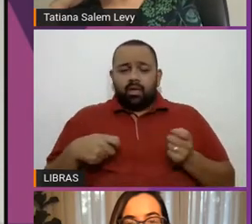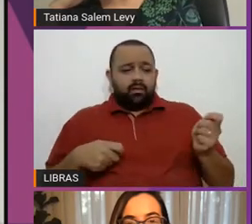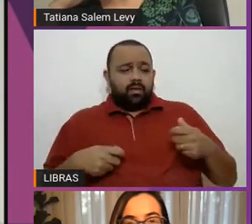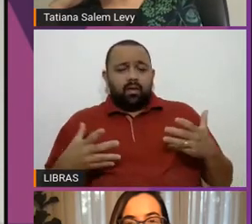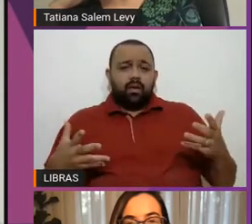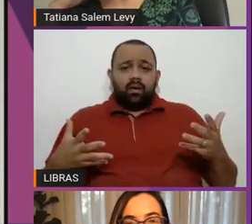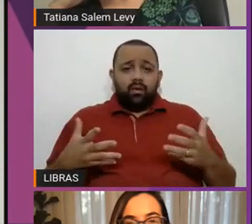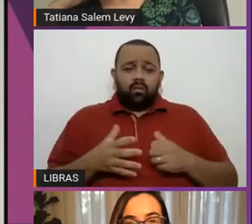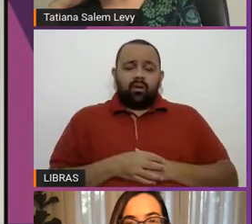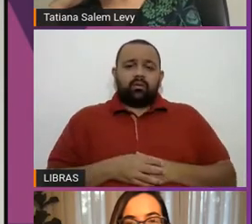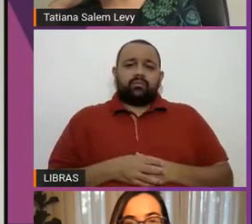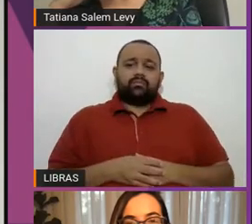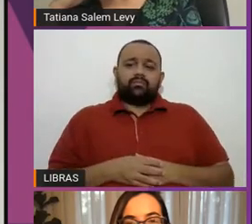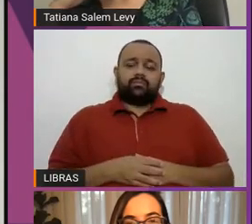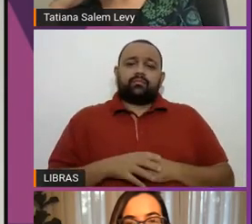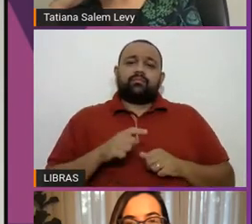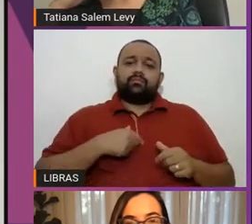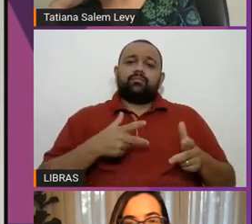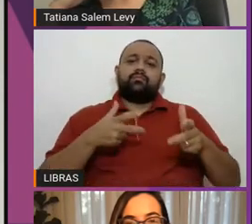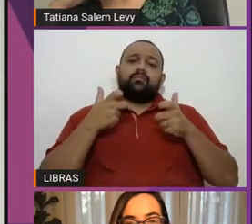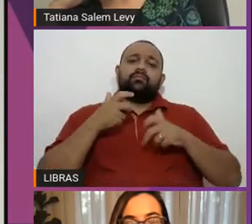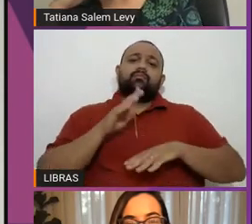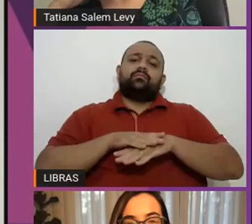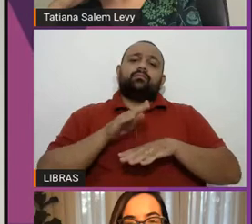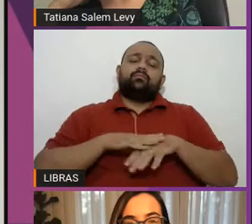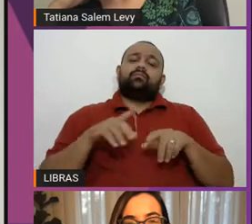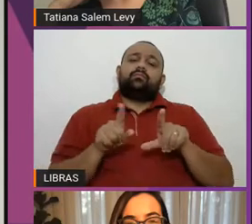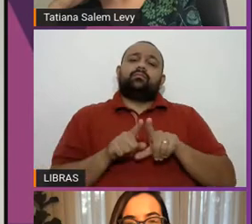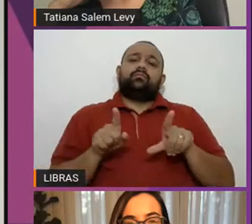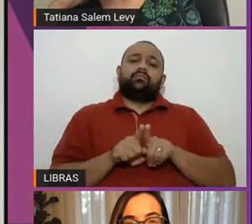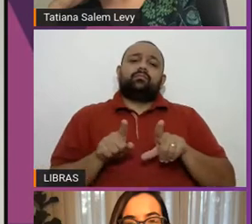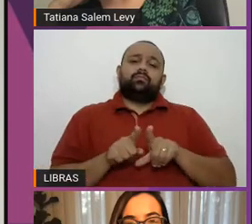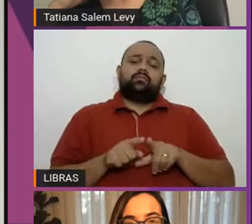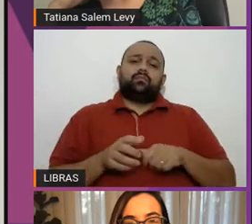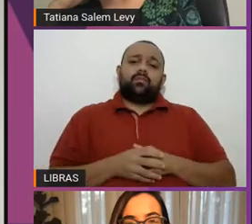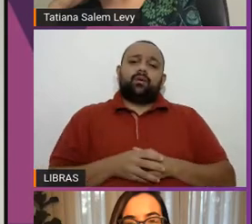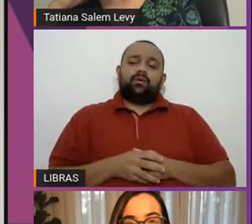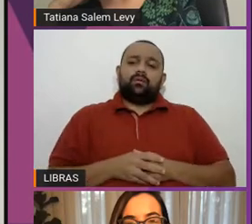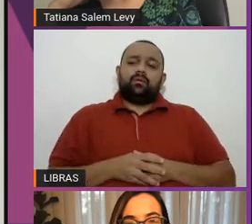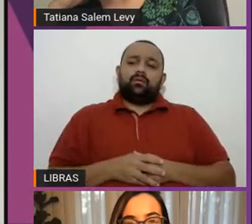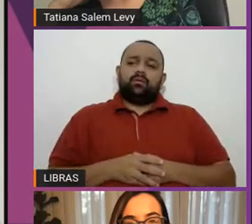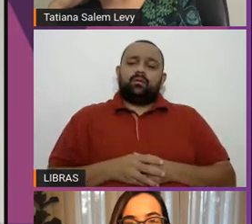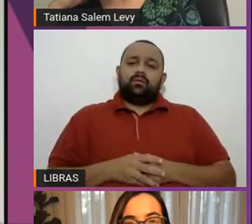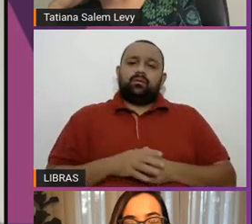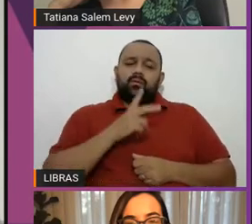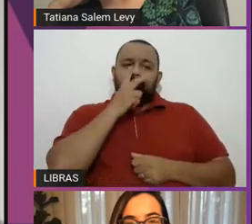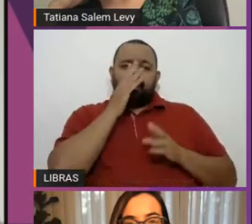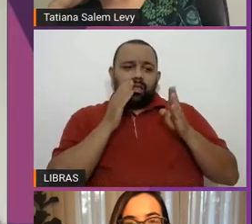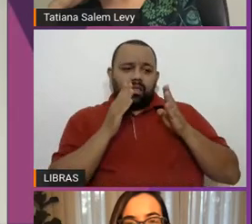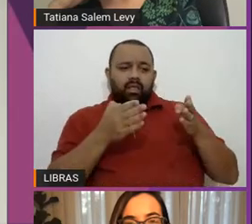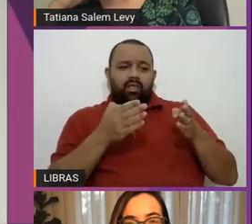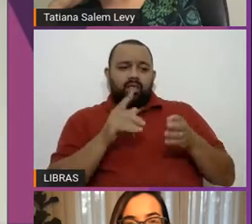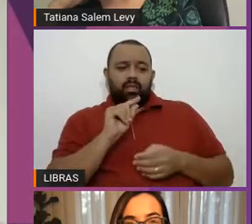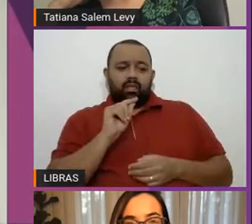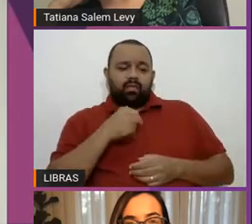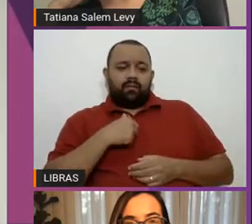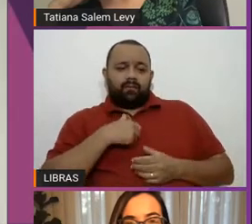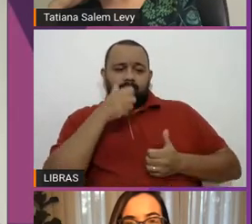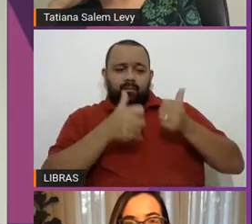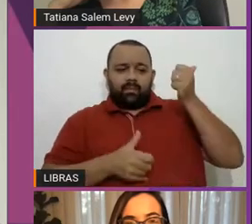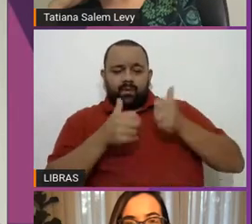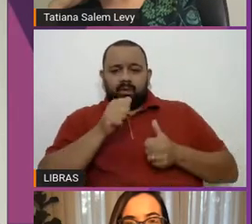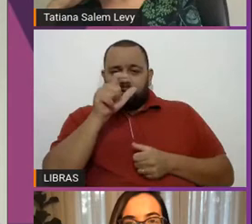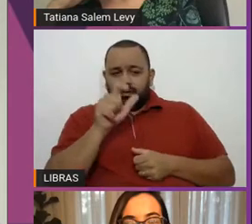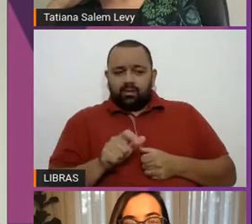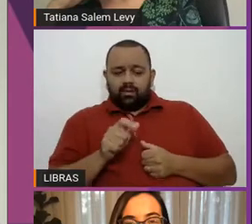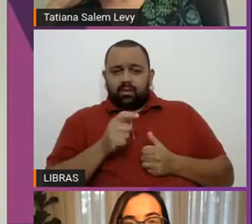e eu percebi que eu realizava não eu tô mais sem entrada com aquilo que eu queria trazer para o leitor